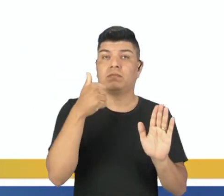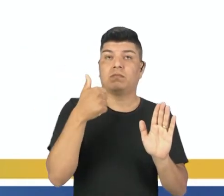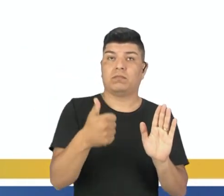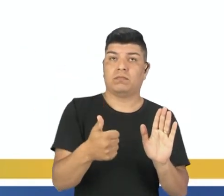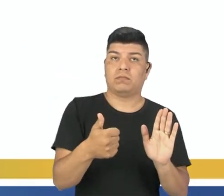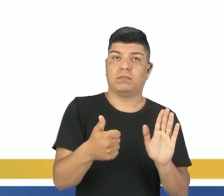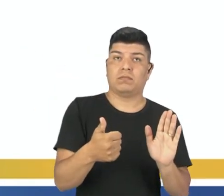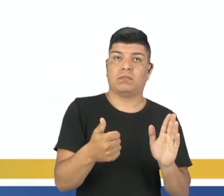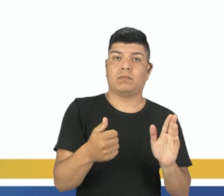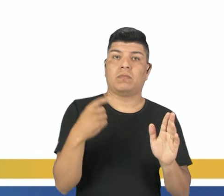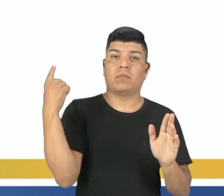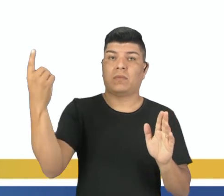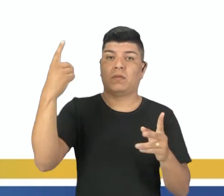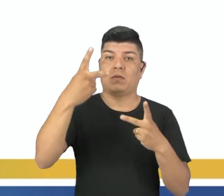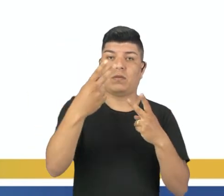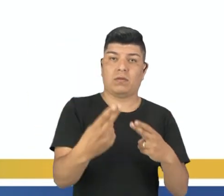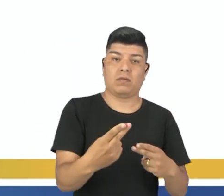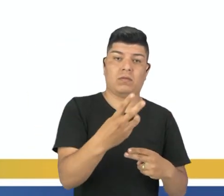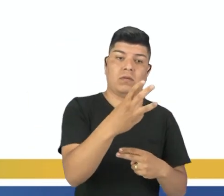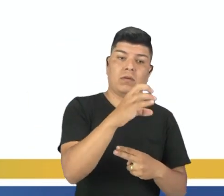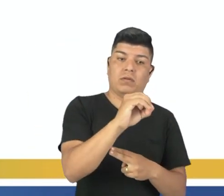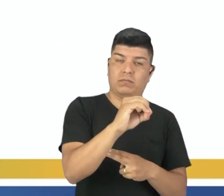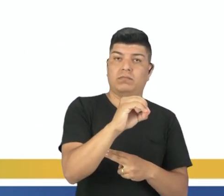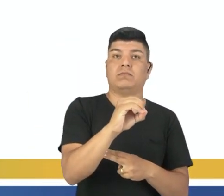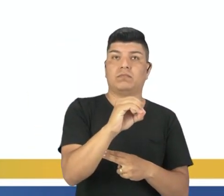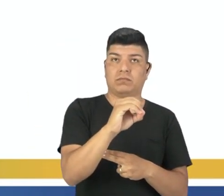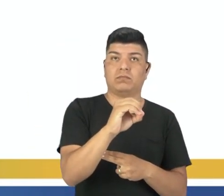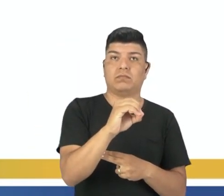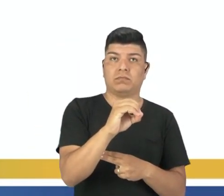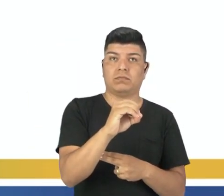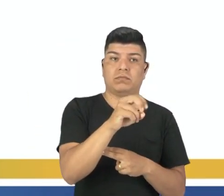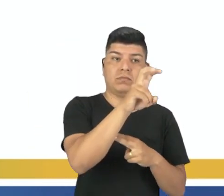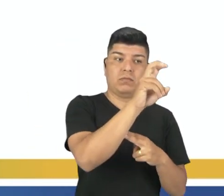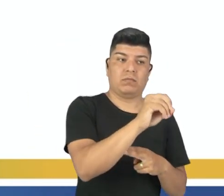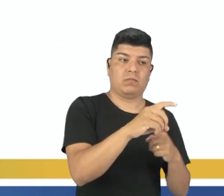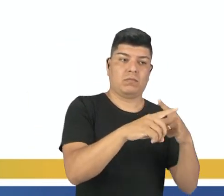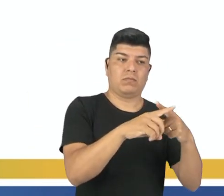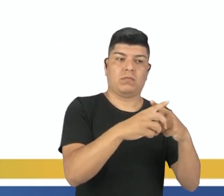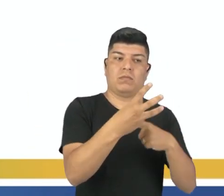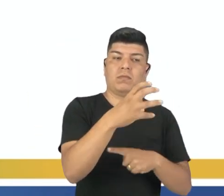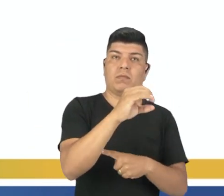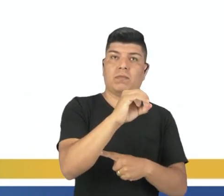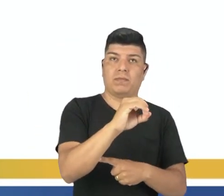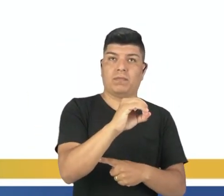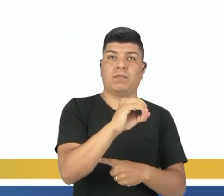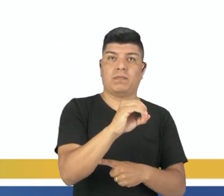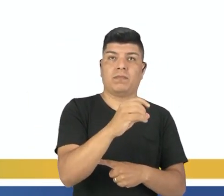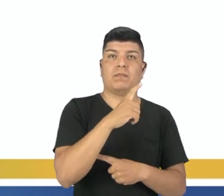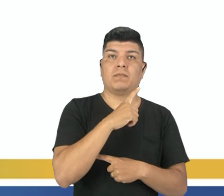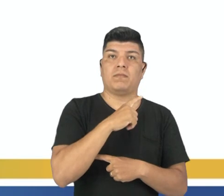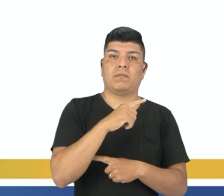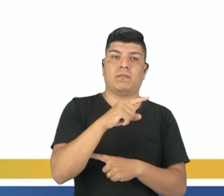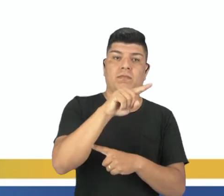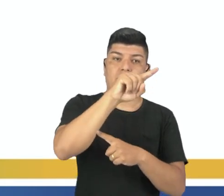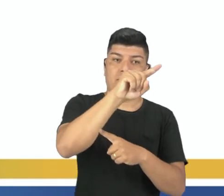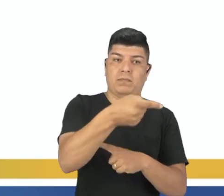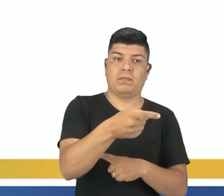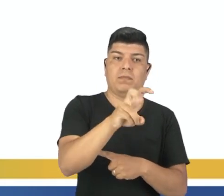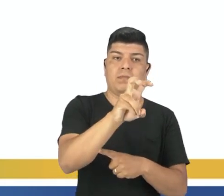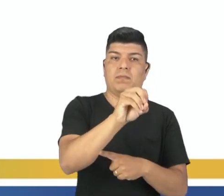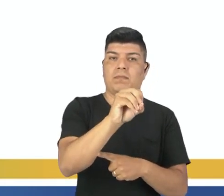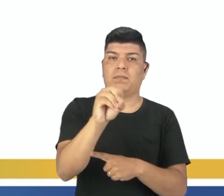quer dizer que a altura vai ser igual a 30 estão fazendo 50 vezes 30 nós temos mil e